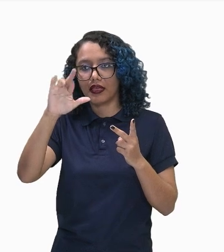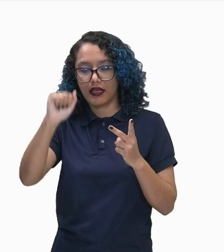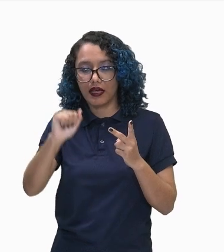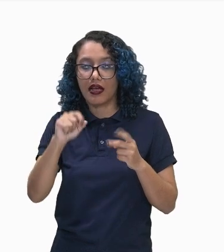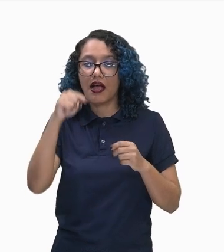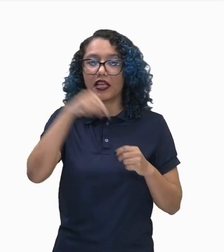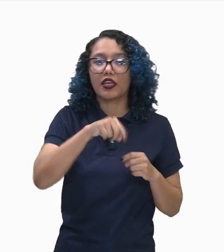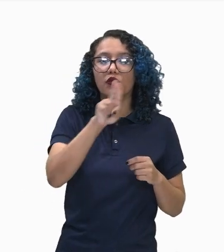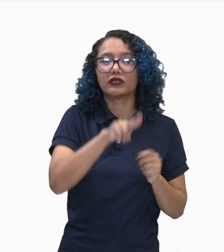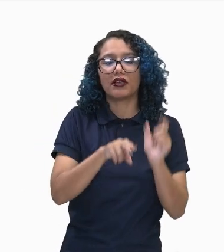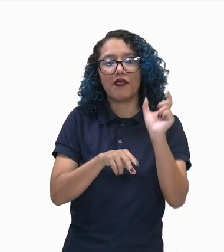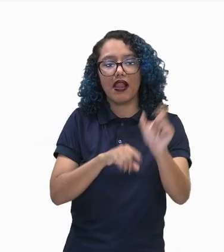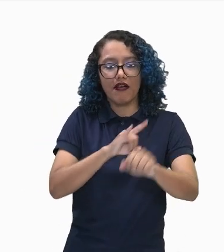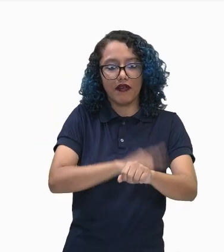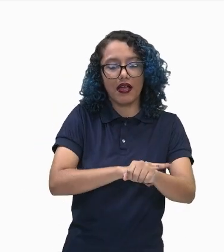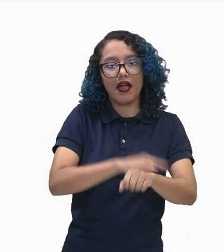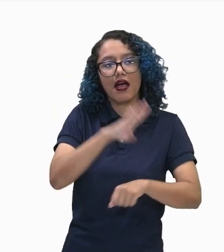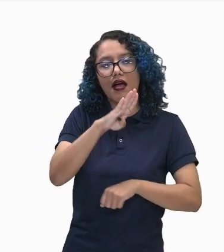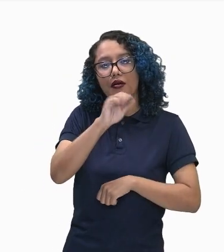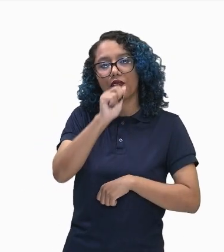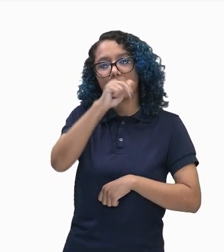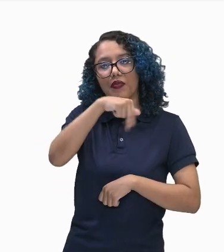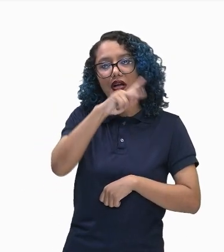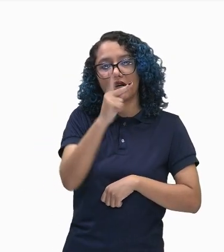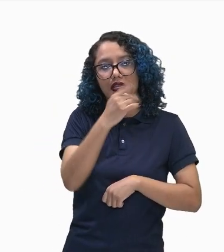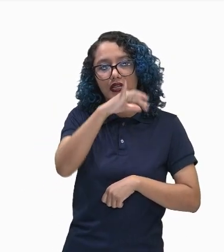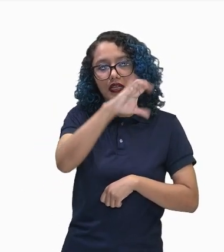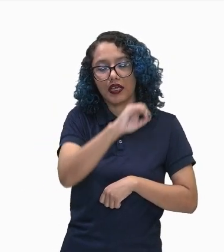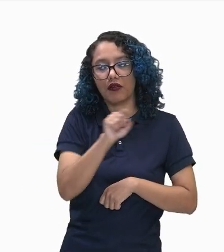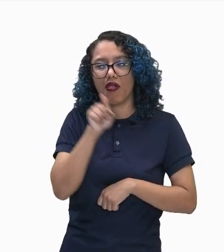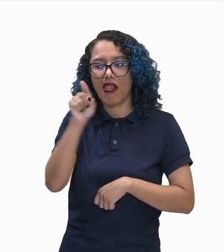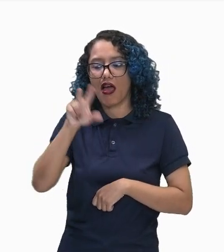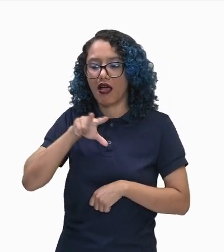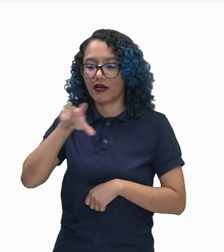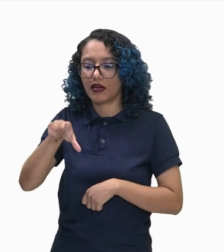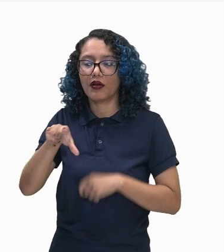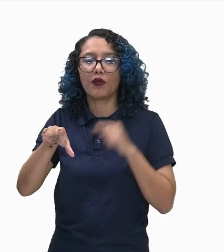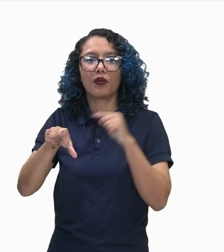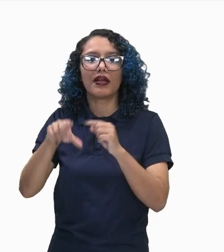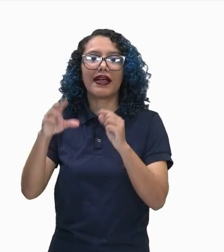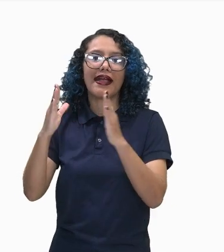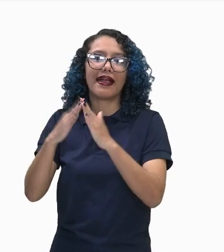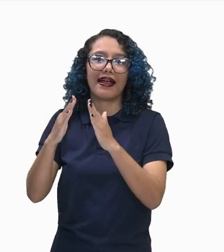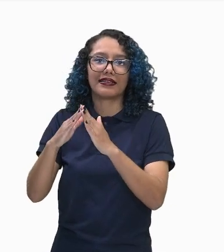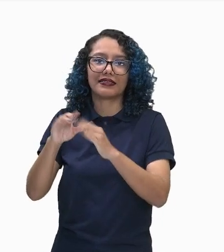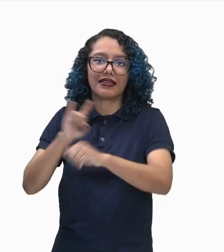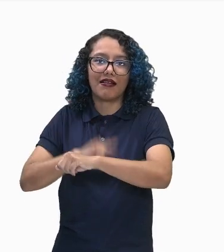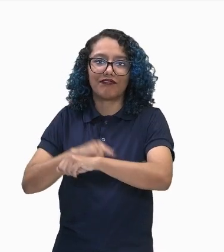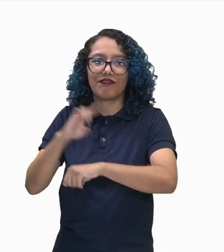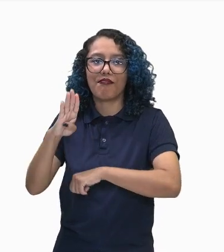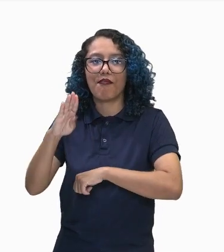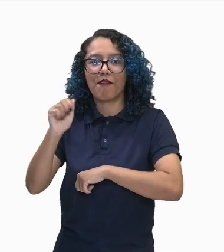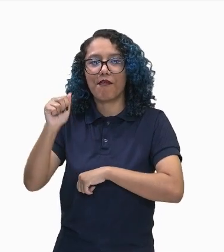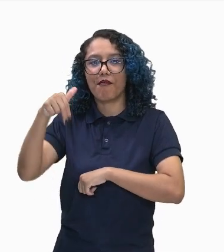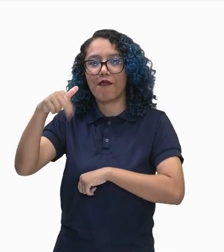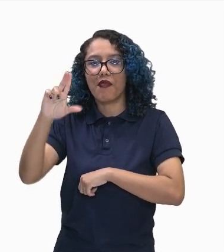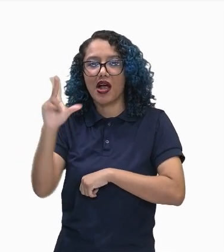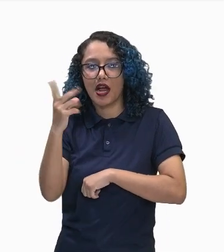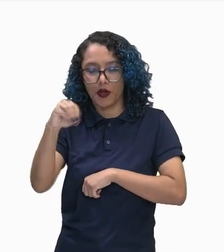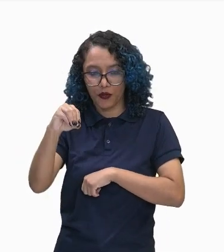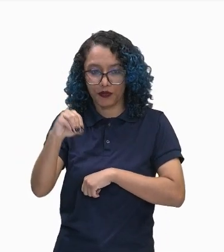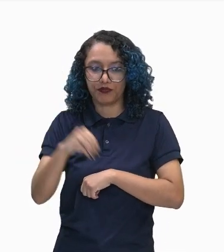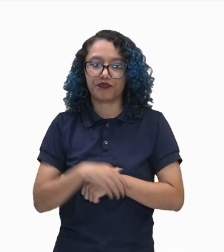banheiro. Lá em Portugal fala-se casa de banho. Aqui nós falamos